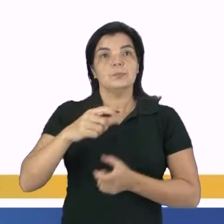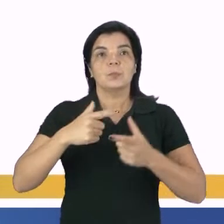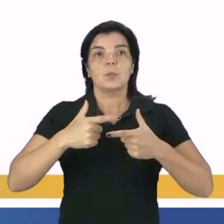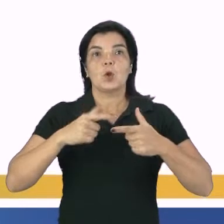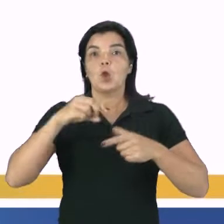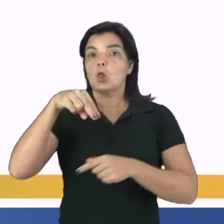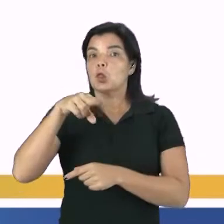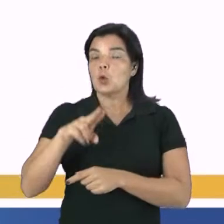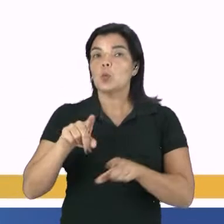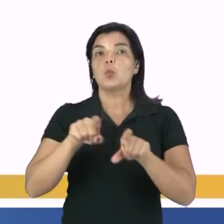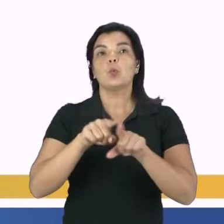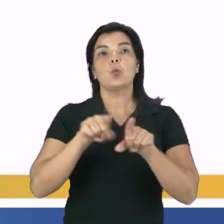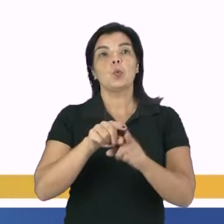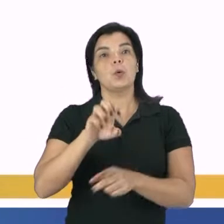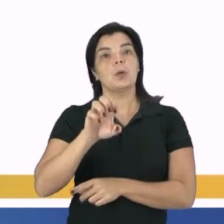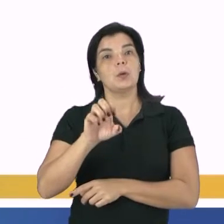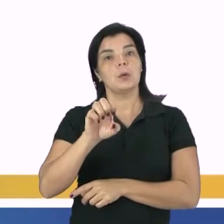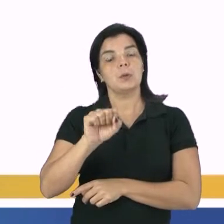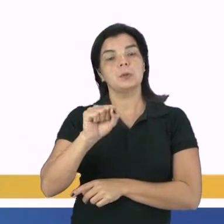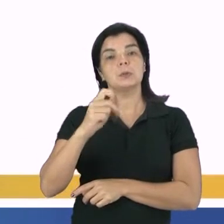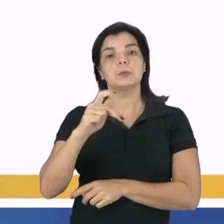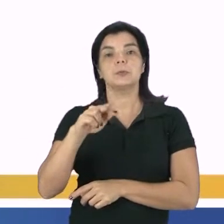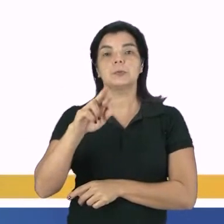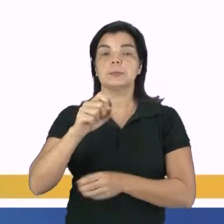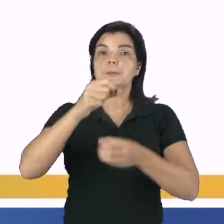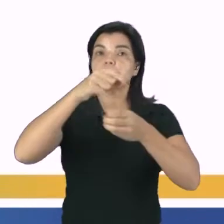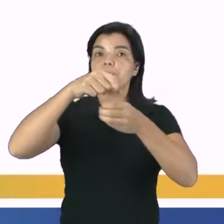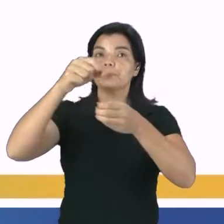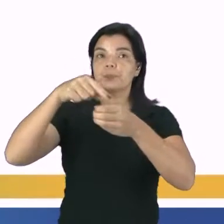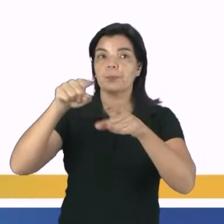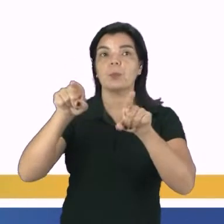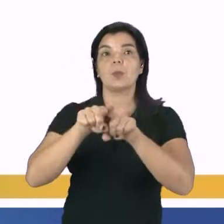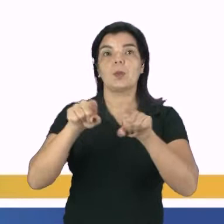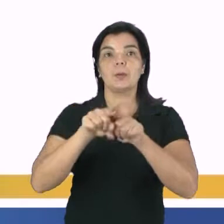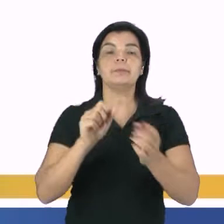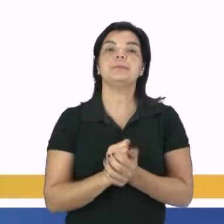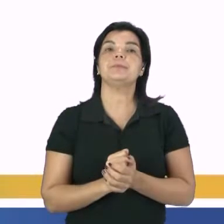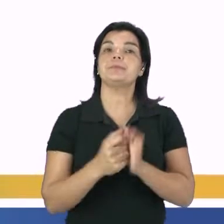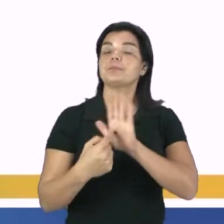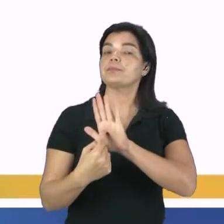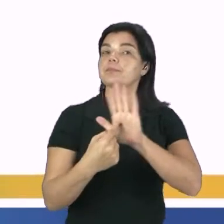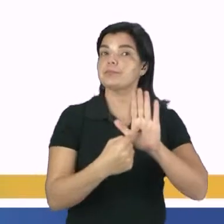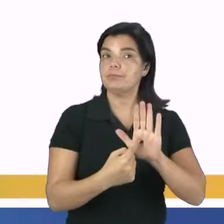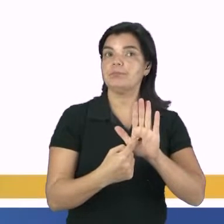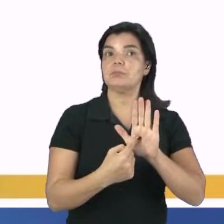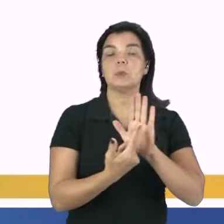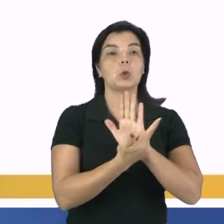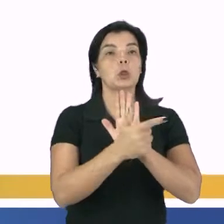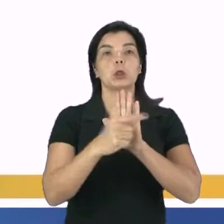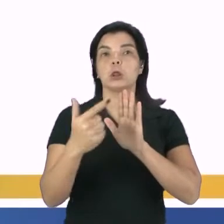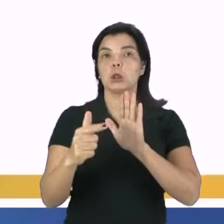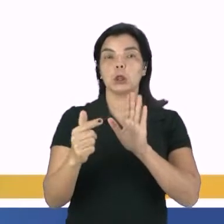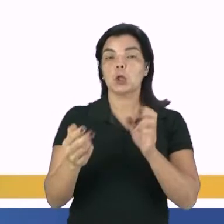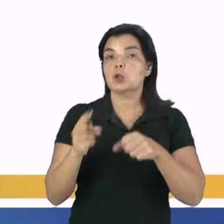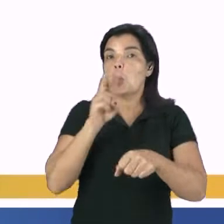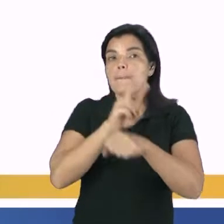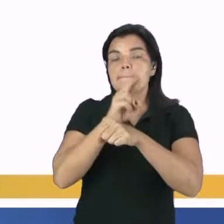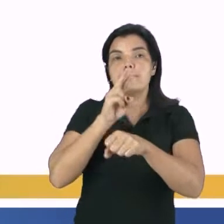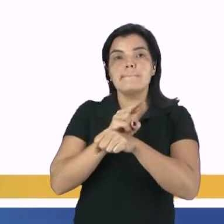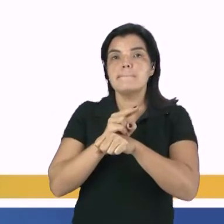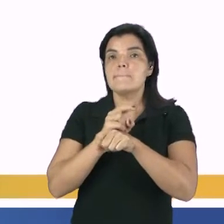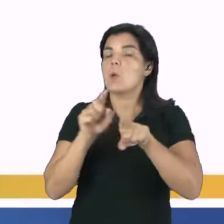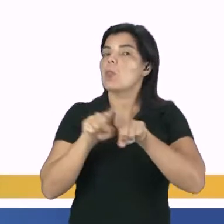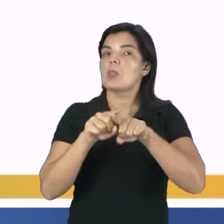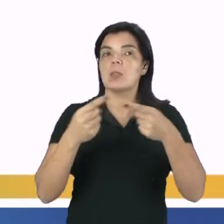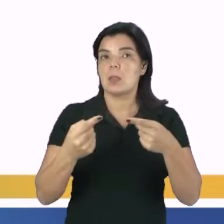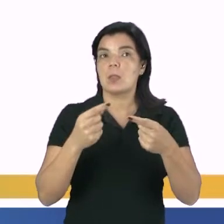significa semente. Ou seja, é uma semente que ela fica exposta, ela não tem uma certa